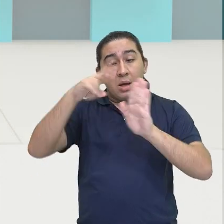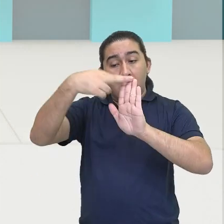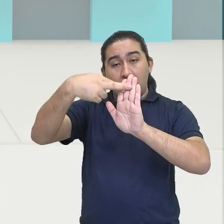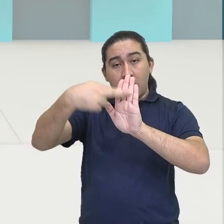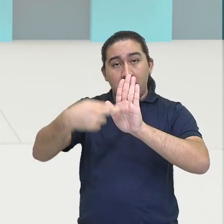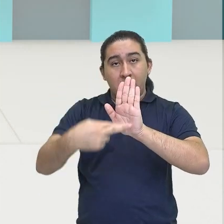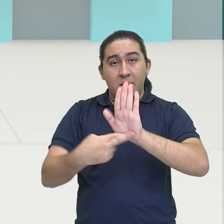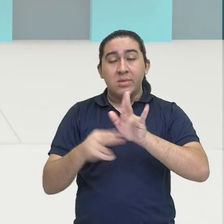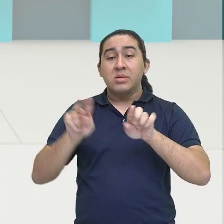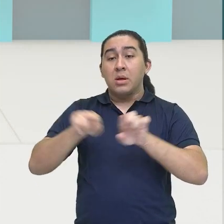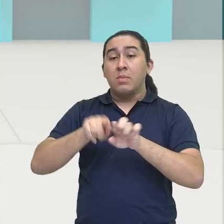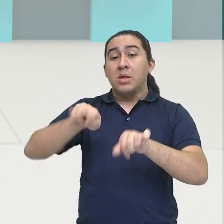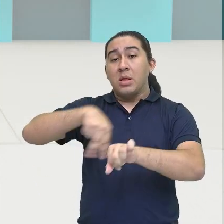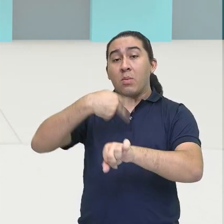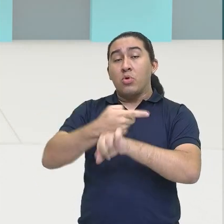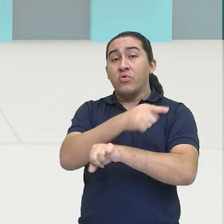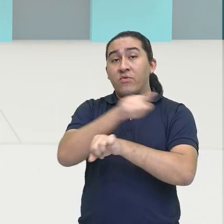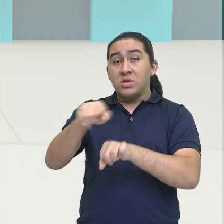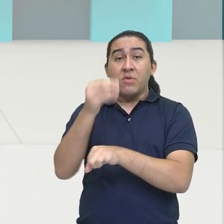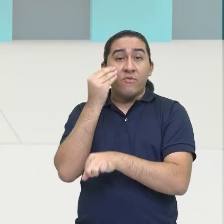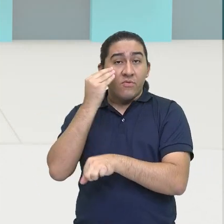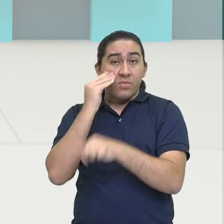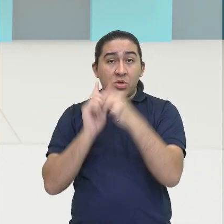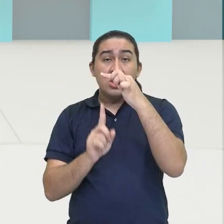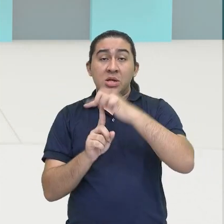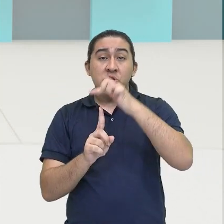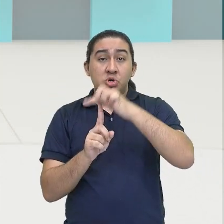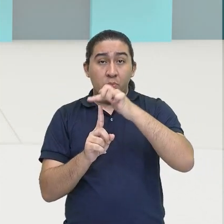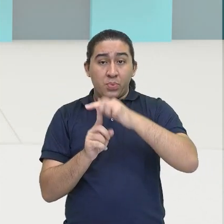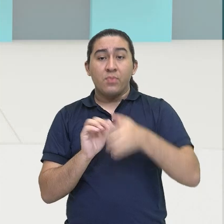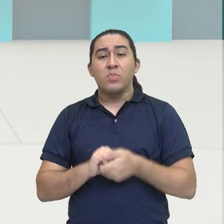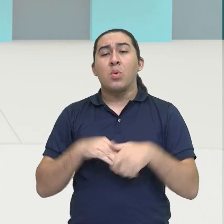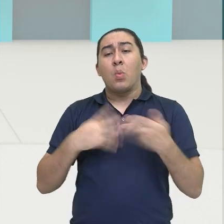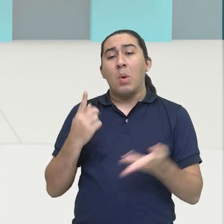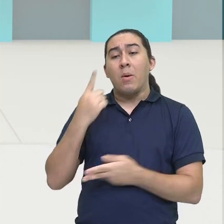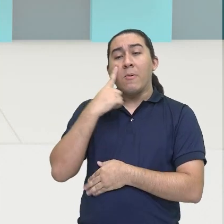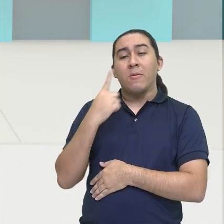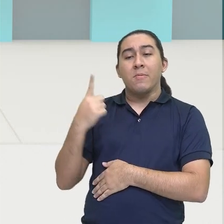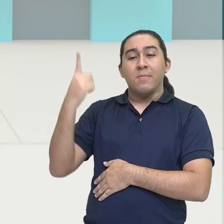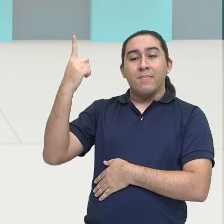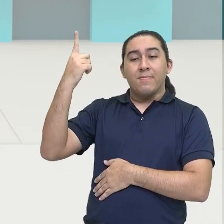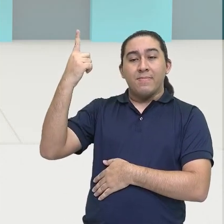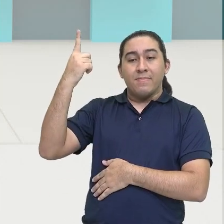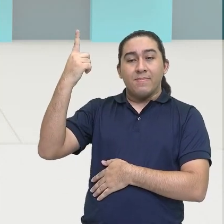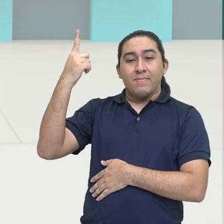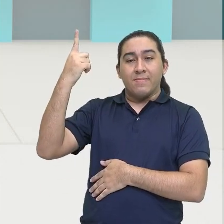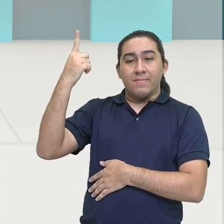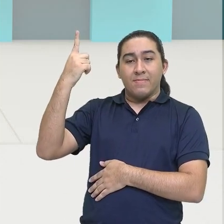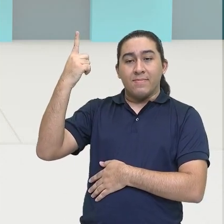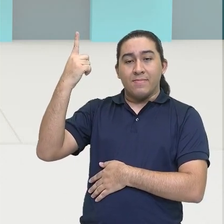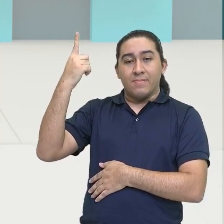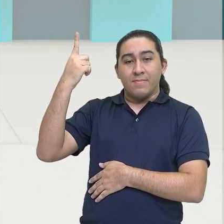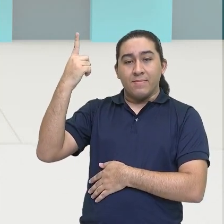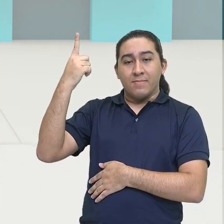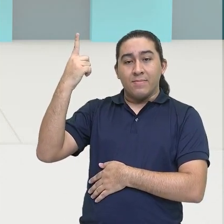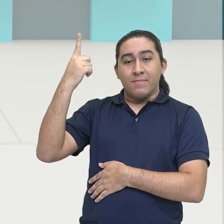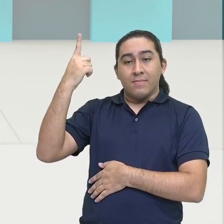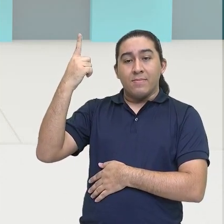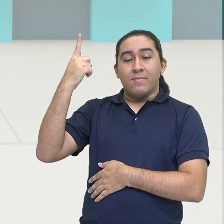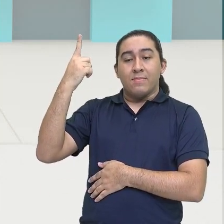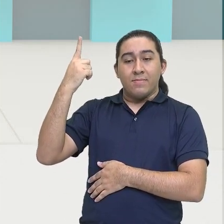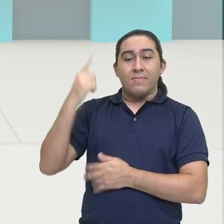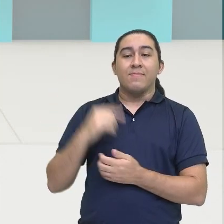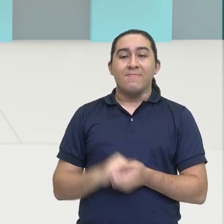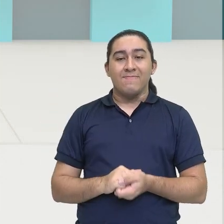ok? E depois vocês viram os tipos textuais. Quais são? Narração, descrição, dissertação,